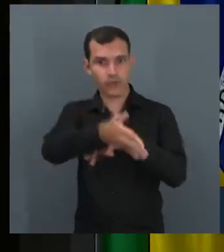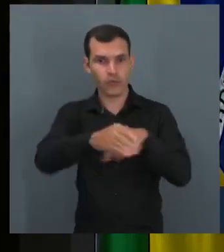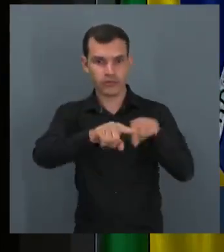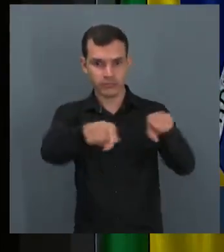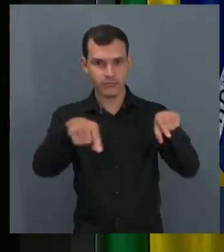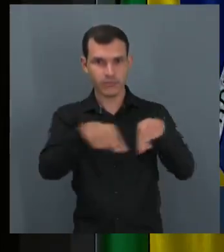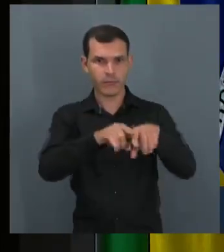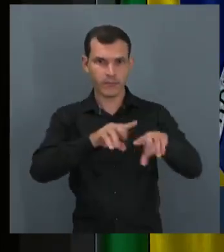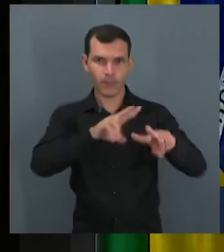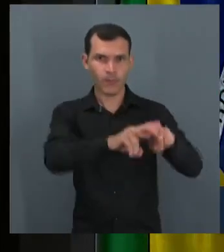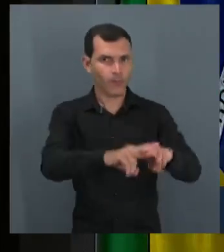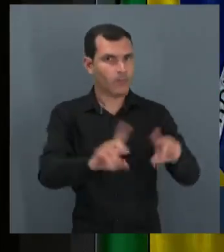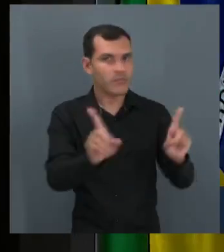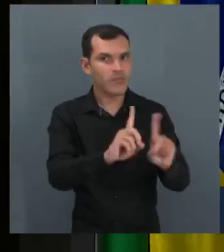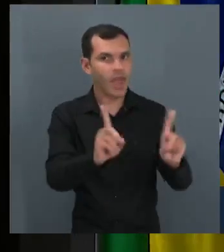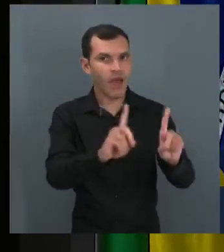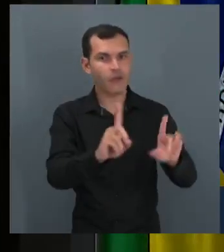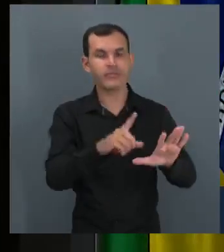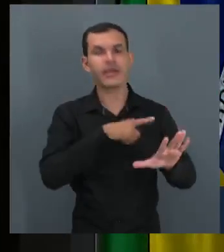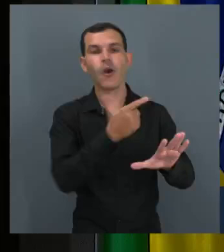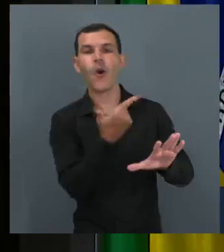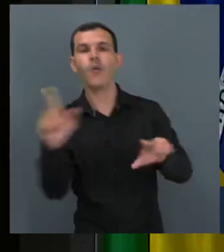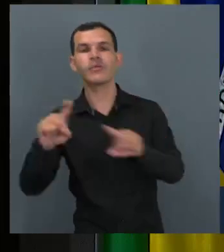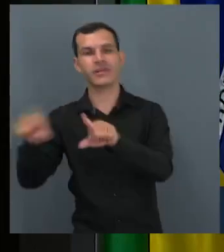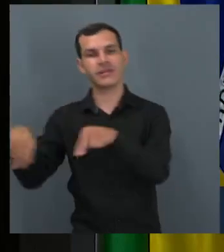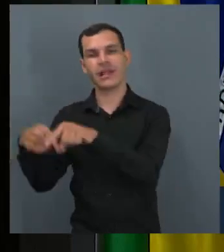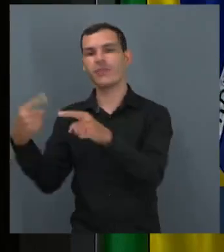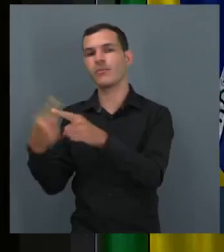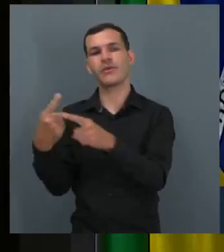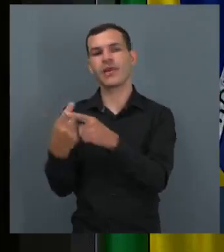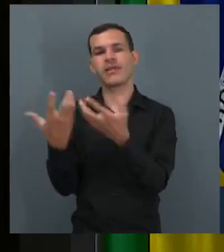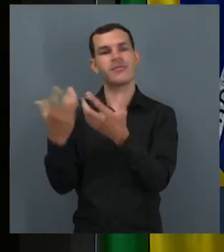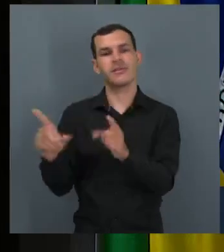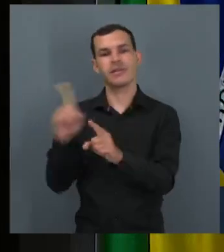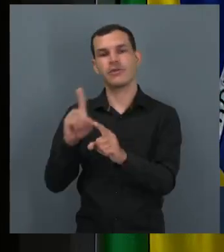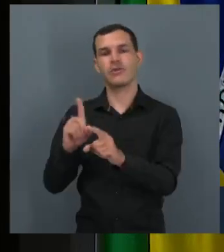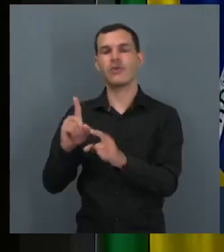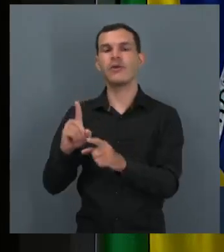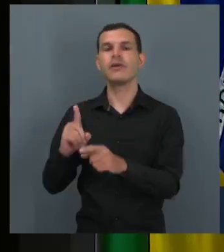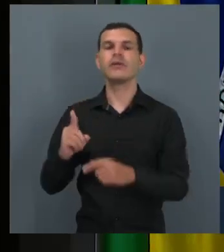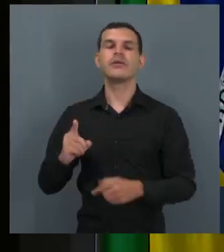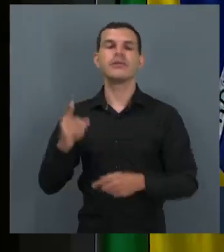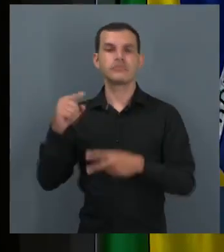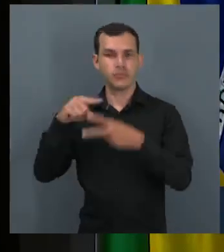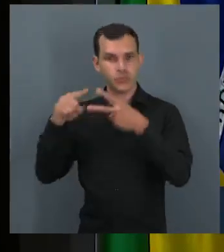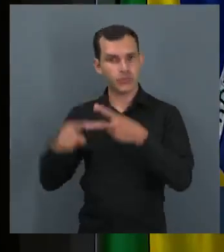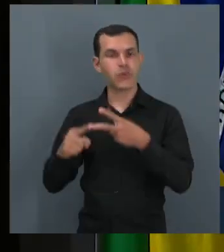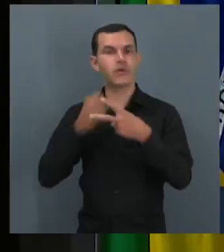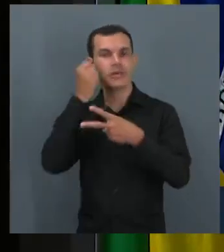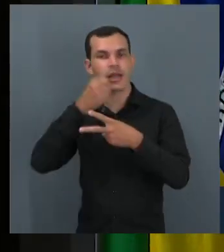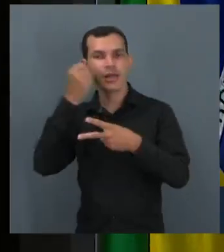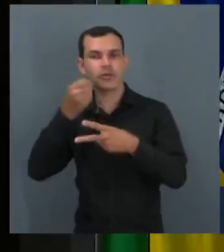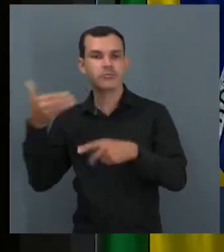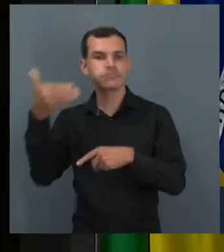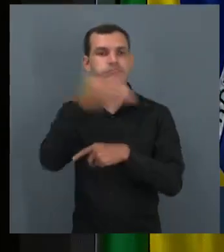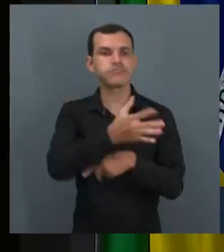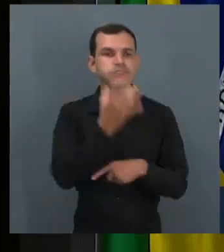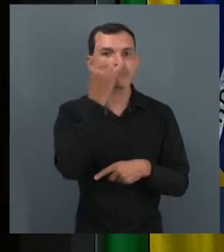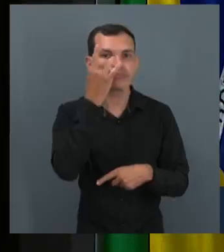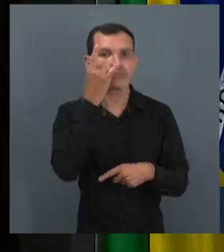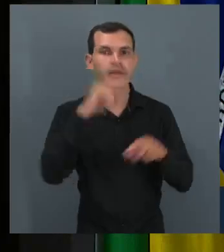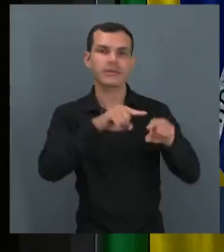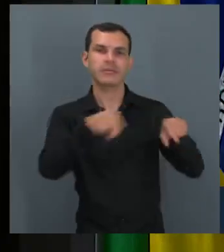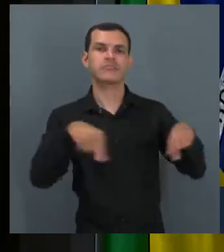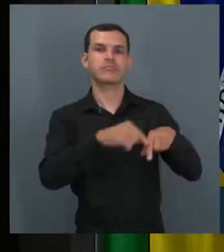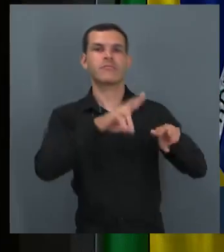deixar verificar as celas que os brasileiros estão. Então, é muito preocupante porque não